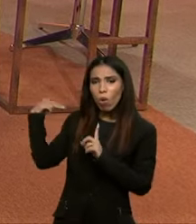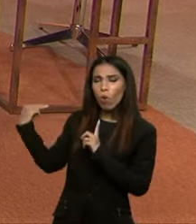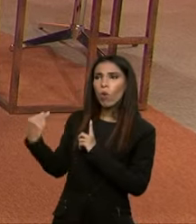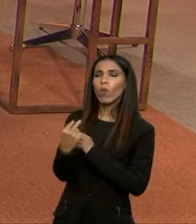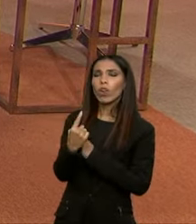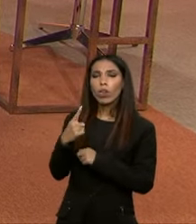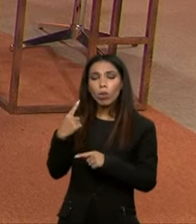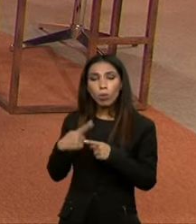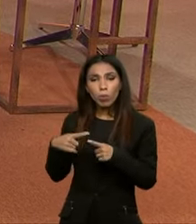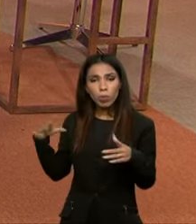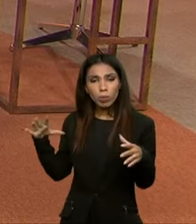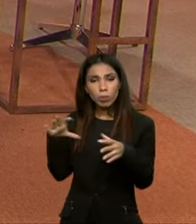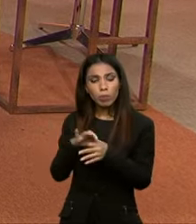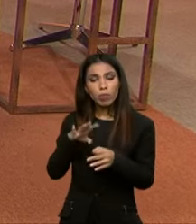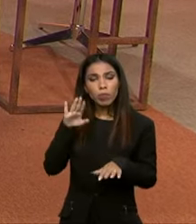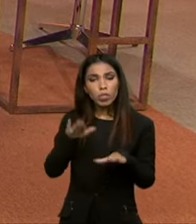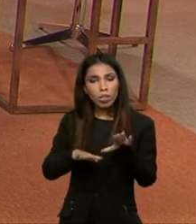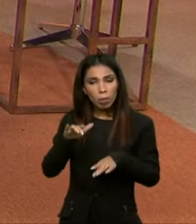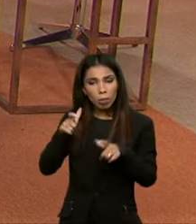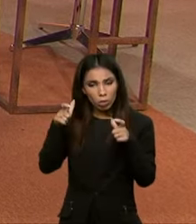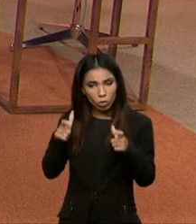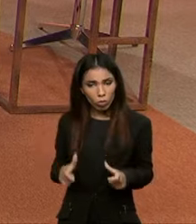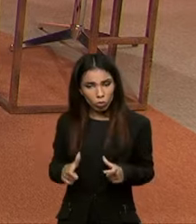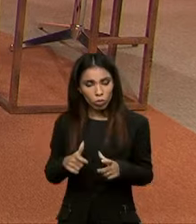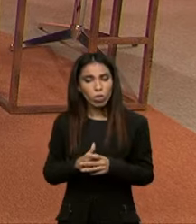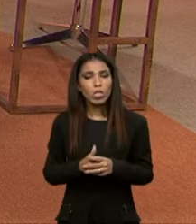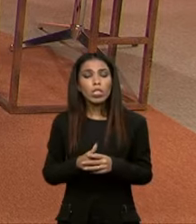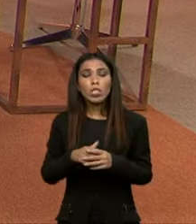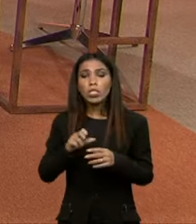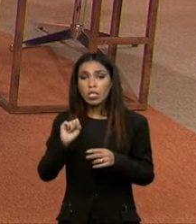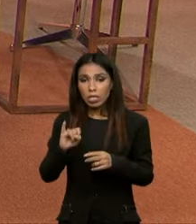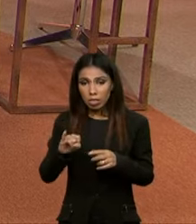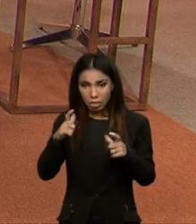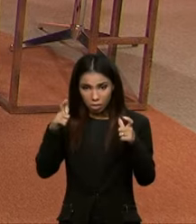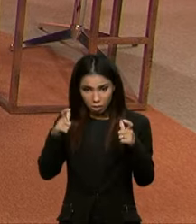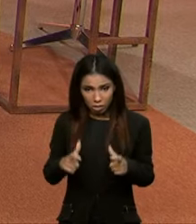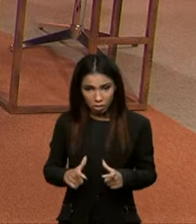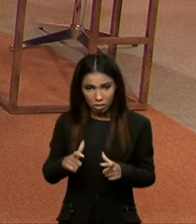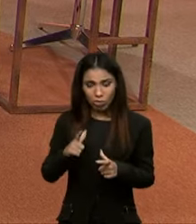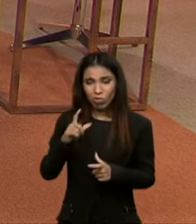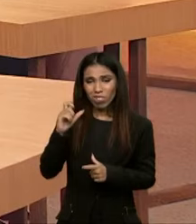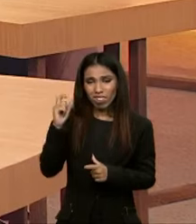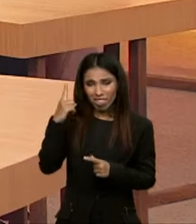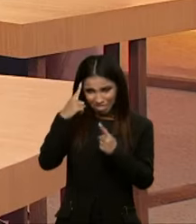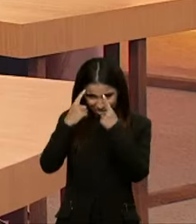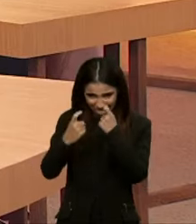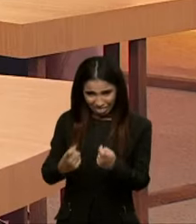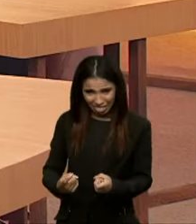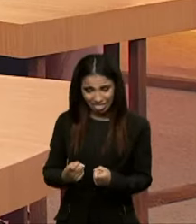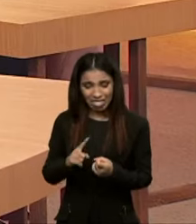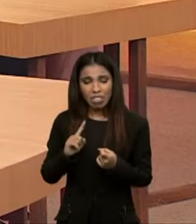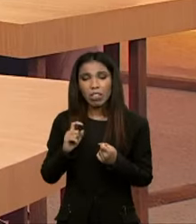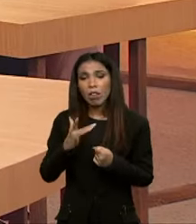cola muito, porque dependendo do ambiente onde você está, se esse é um ambiente extremamente agressivo,